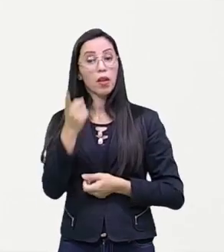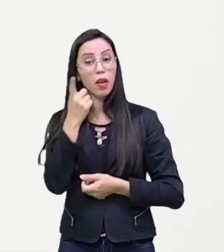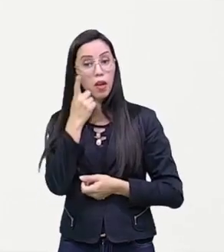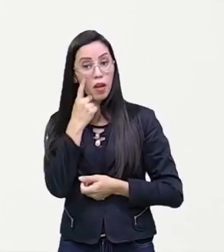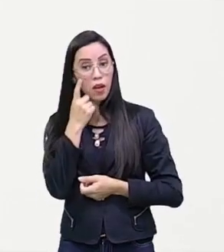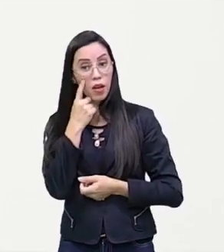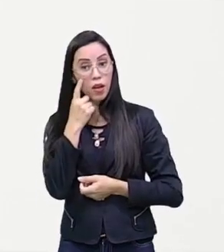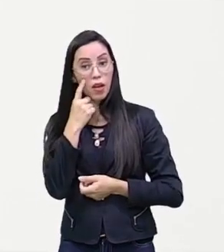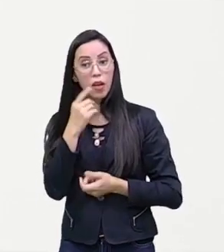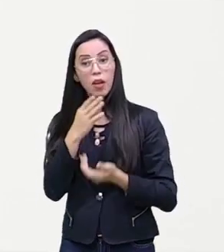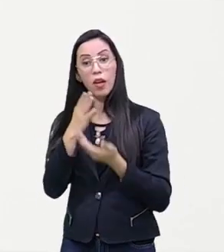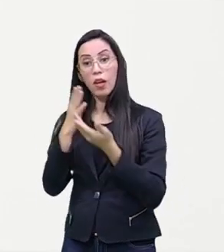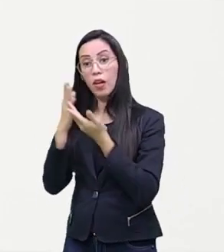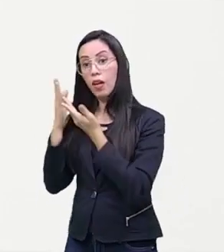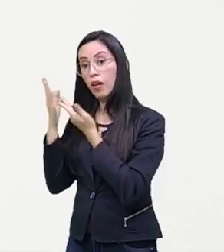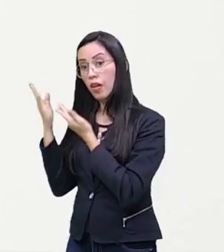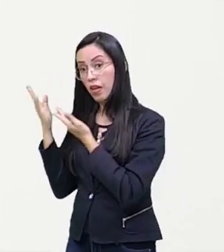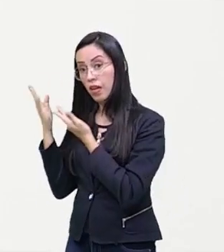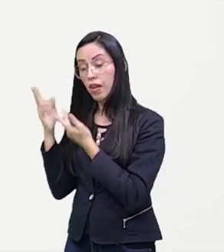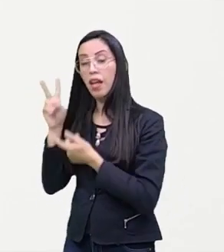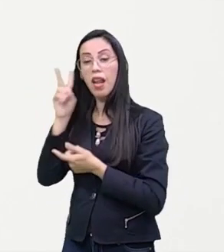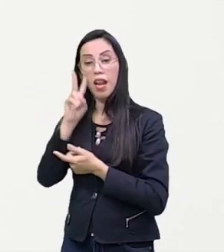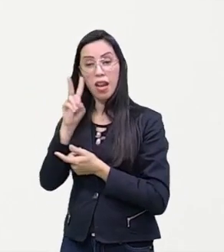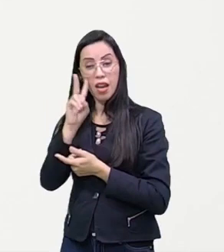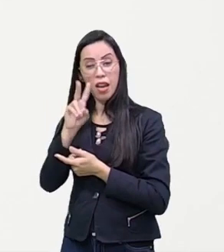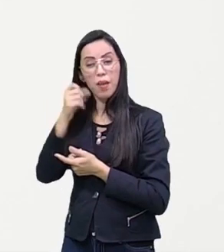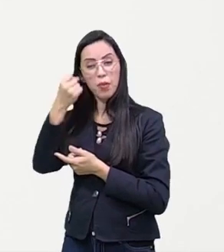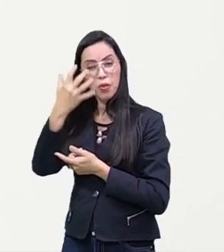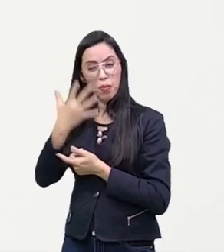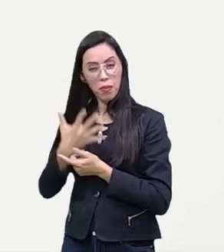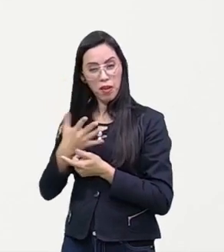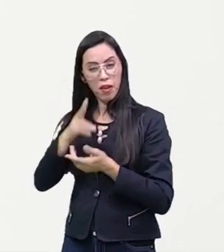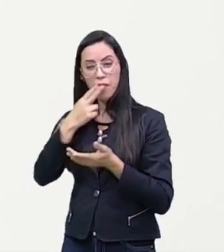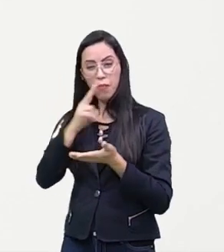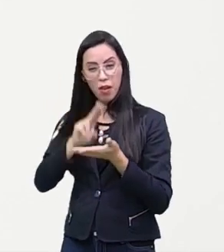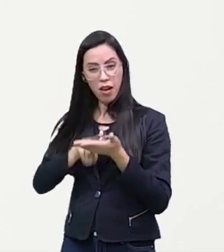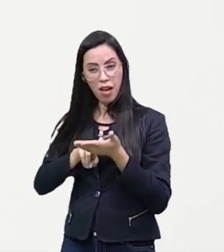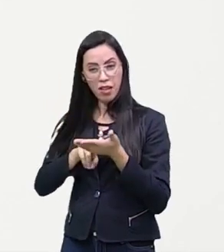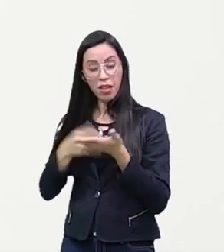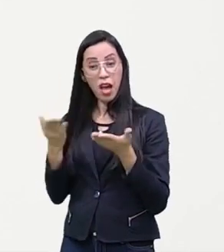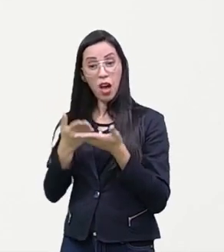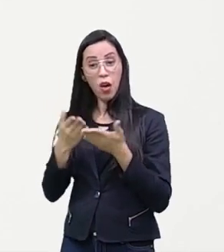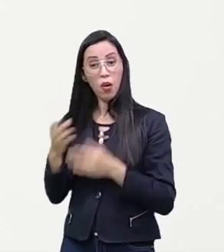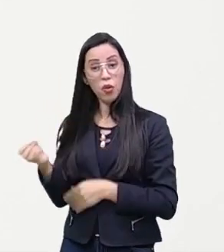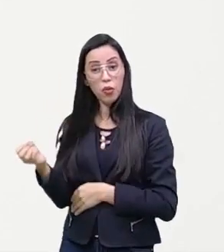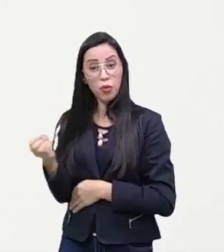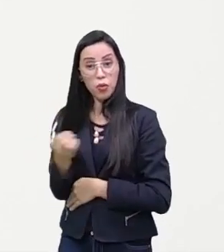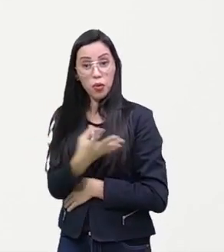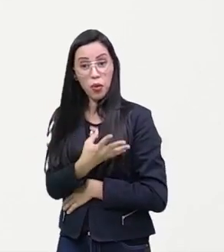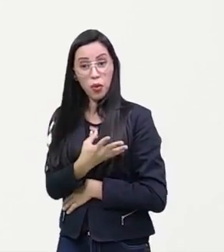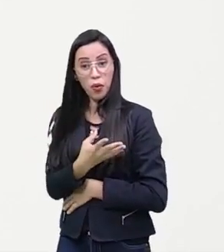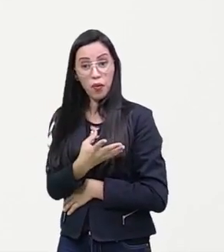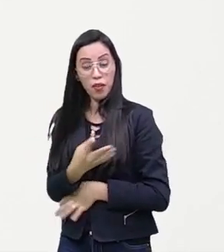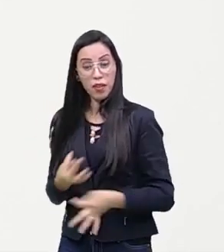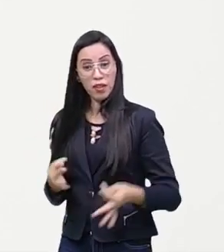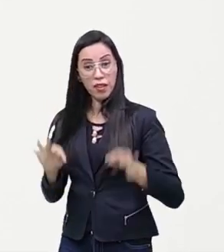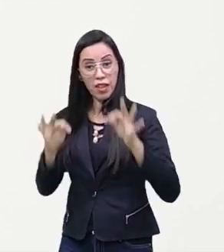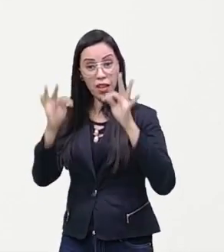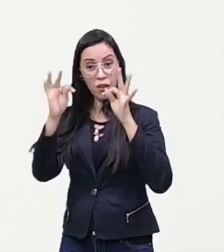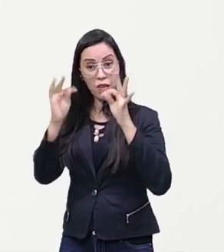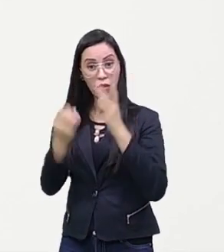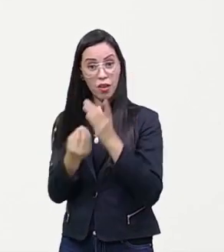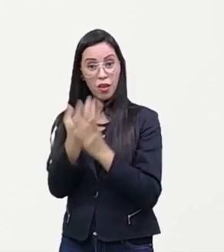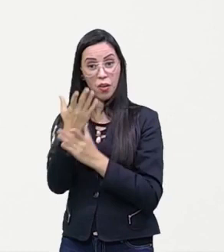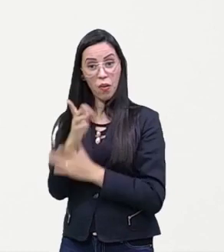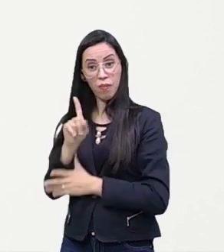Olha que eu falei lá no começo sobre a carta, né? Que tem uma relação com o e-mail, agora voltado para essa nova tecnologia. O